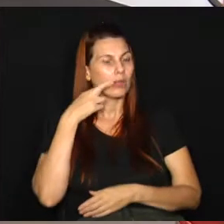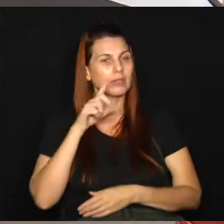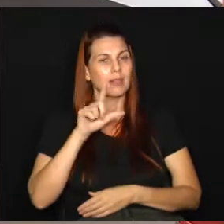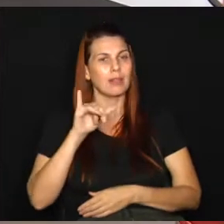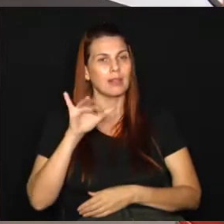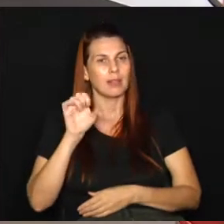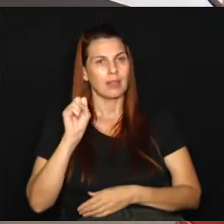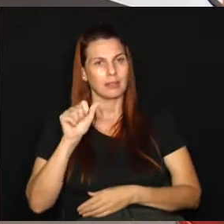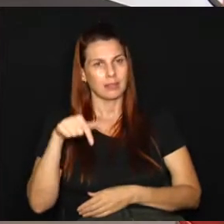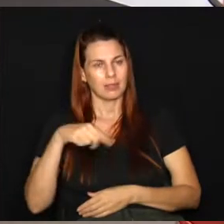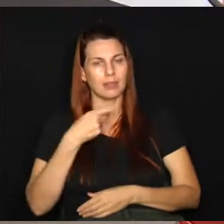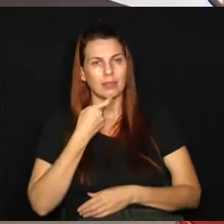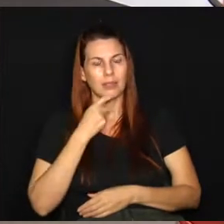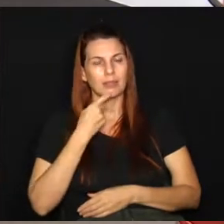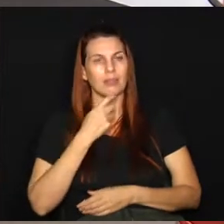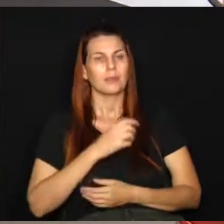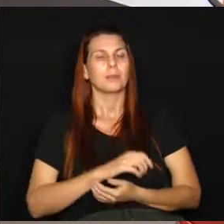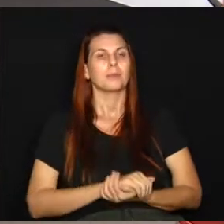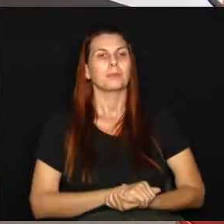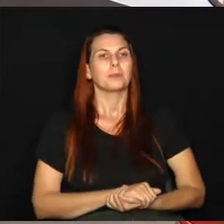Campinas.